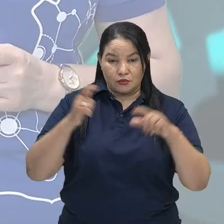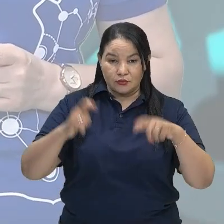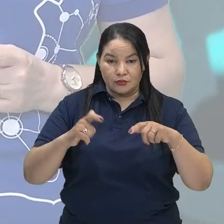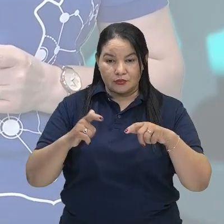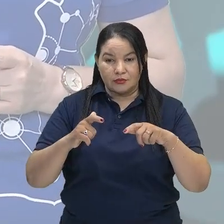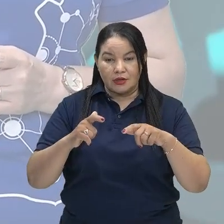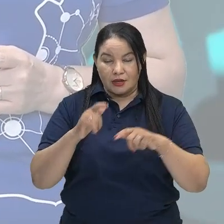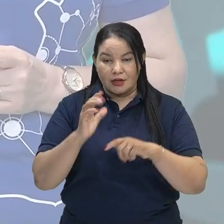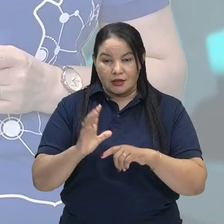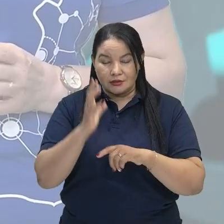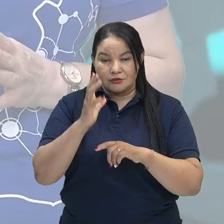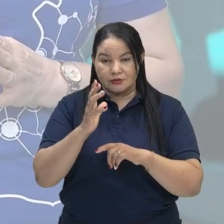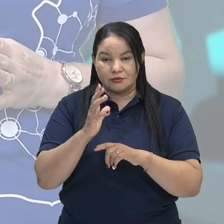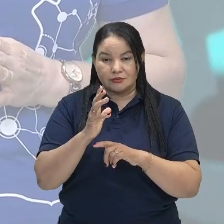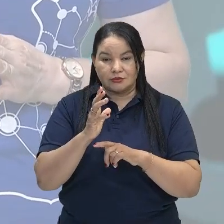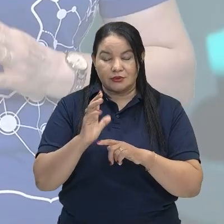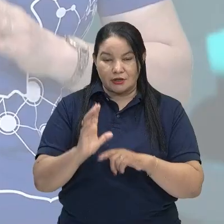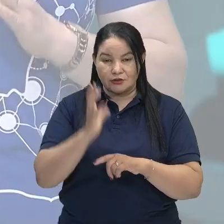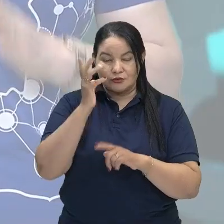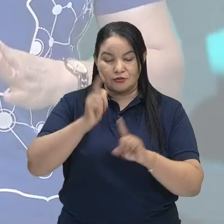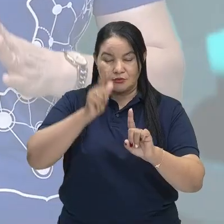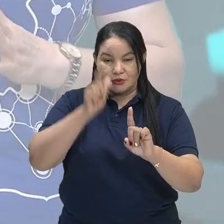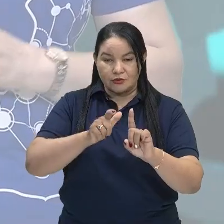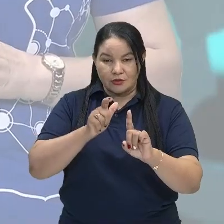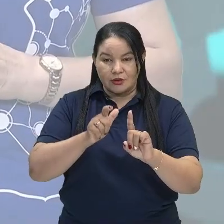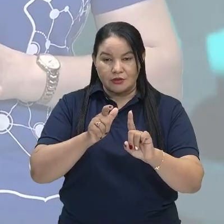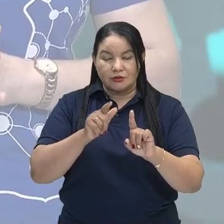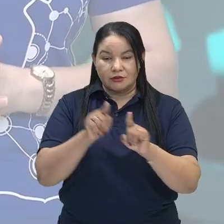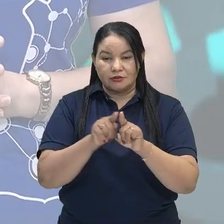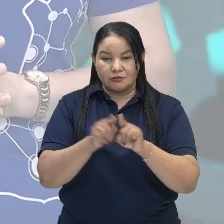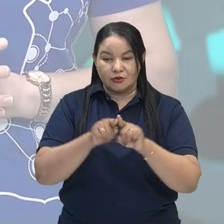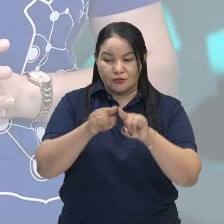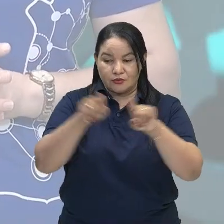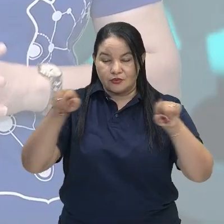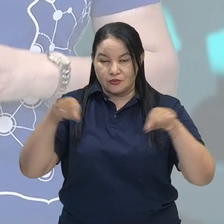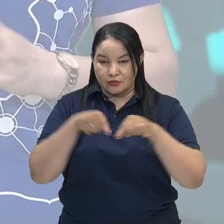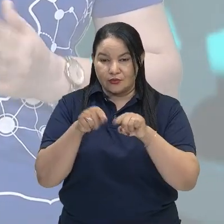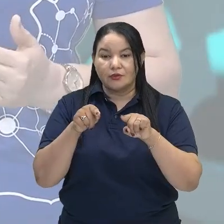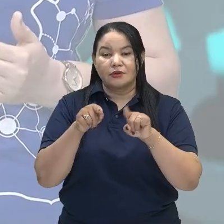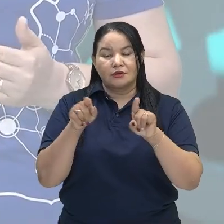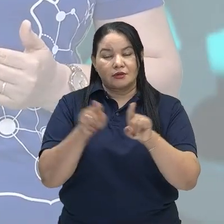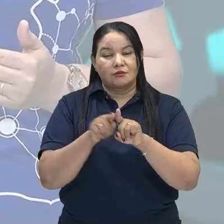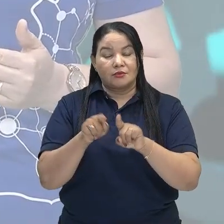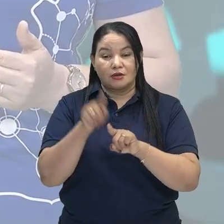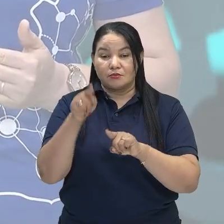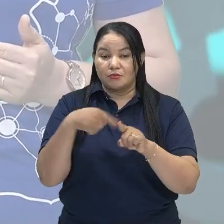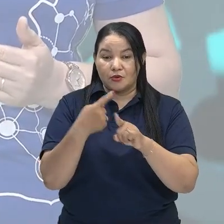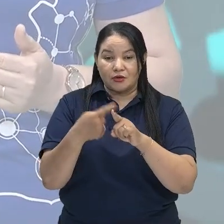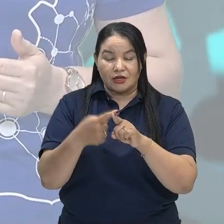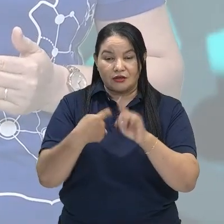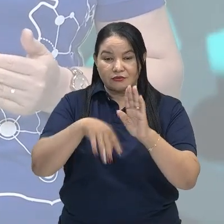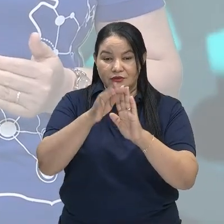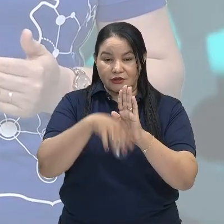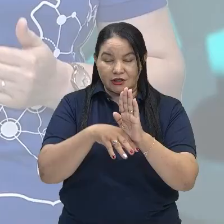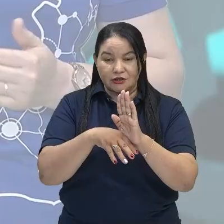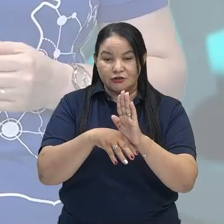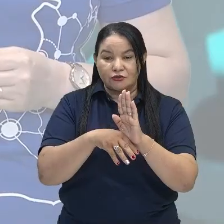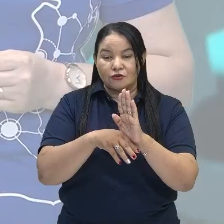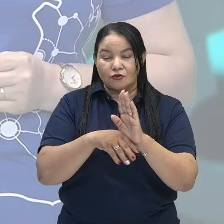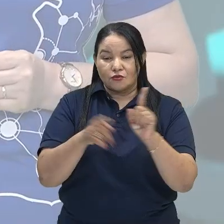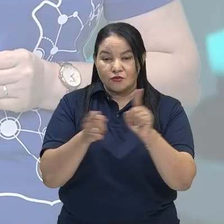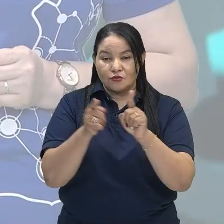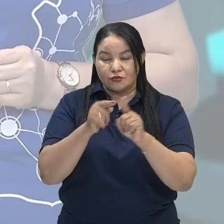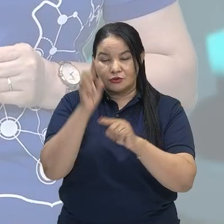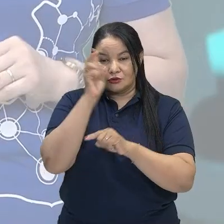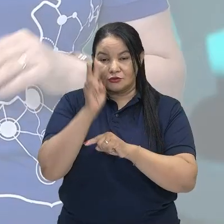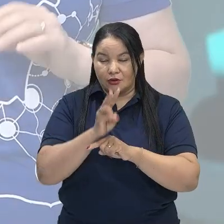para que as ações daquele personagem circulem apenas naquele cenário, né, já que é um texto curto, uma história